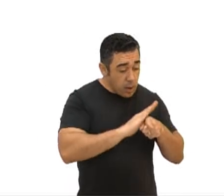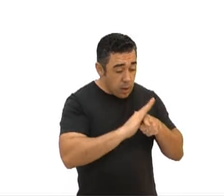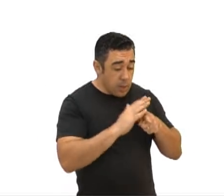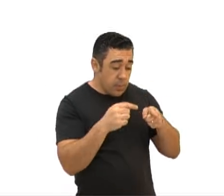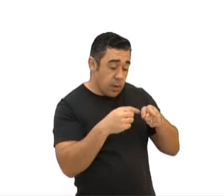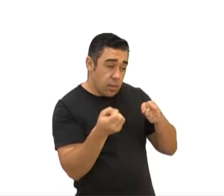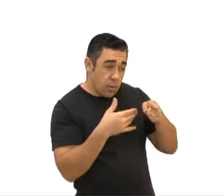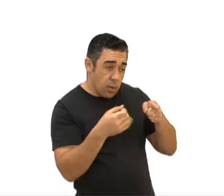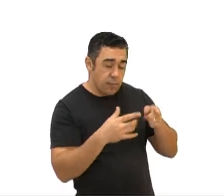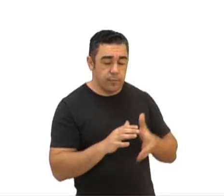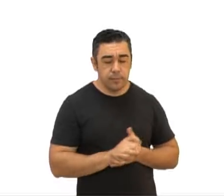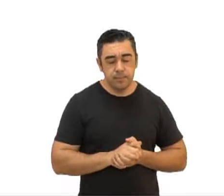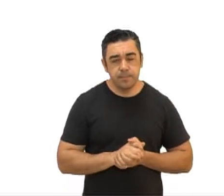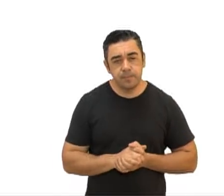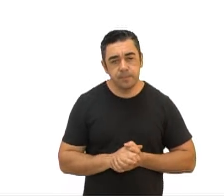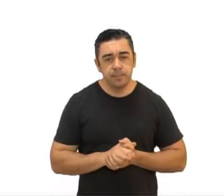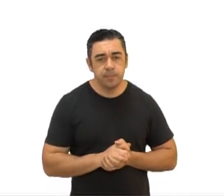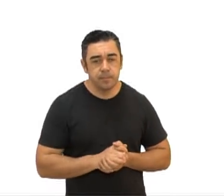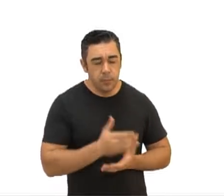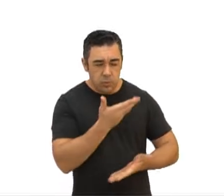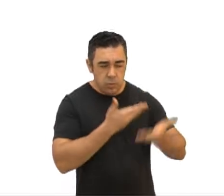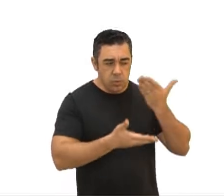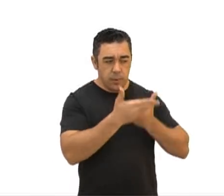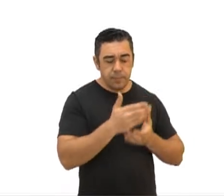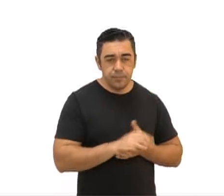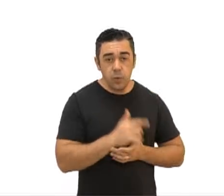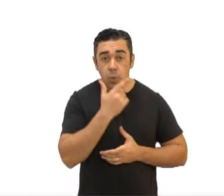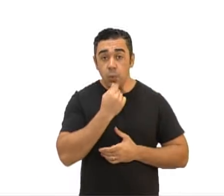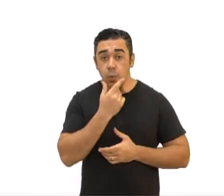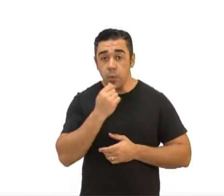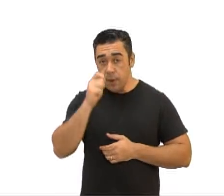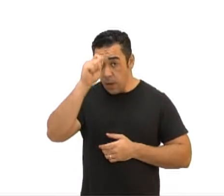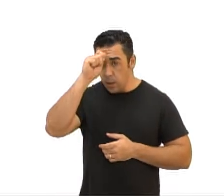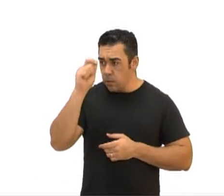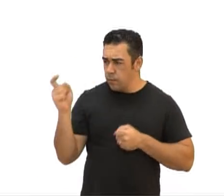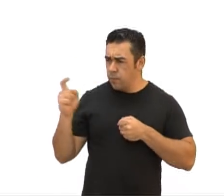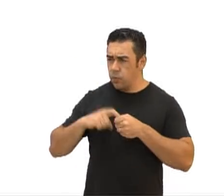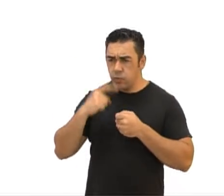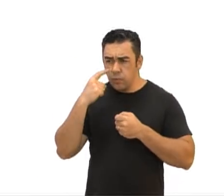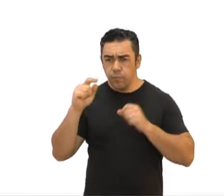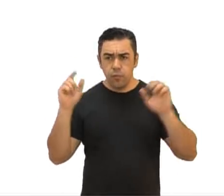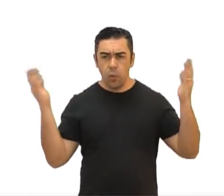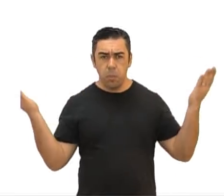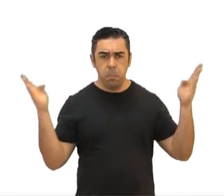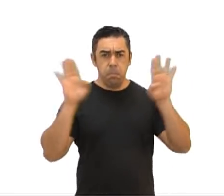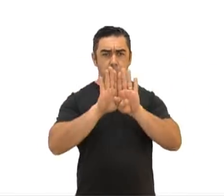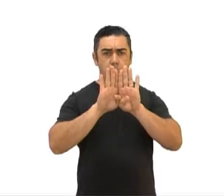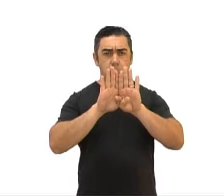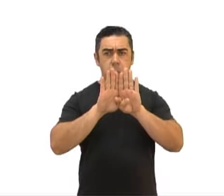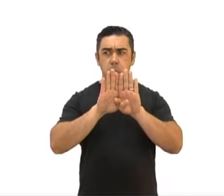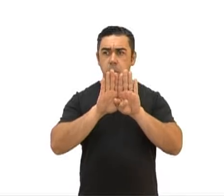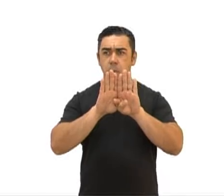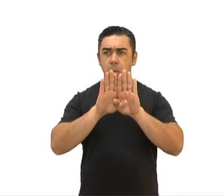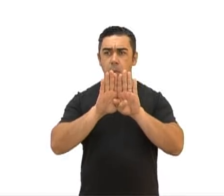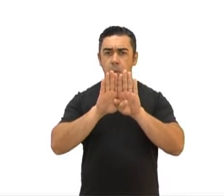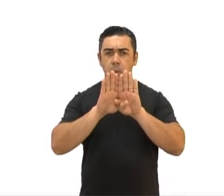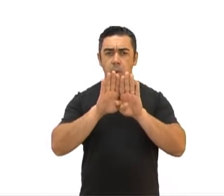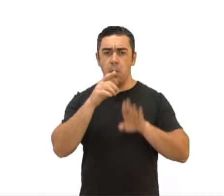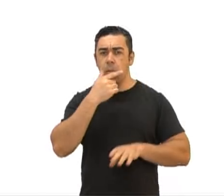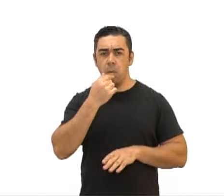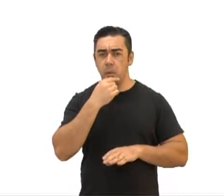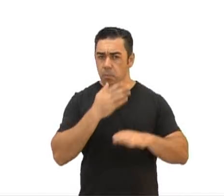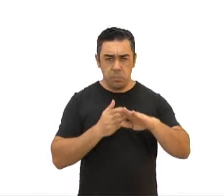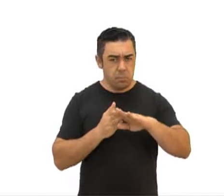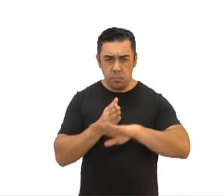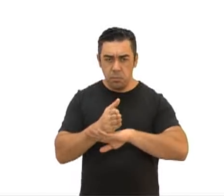em troca das velhas. Quando Aladim voltou, viu um portão imenso e guardas que não o deixaram entrar